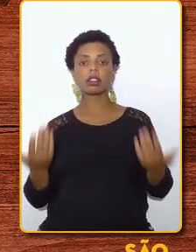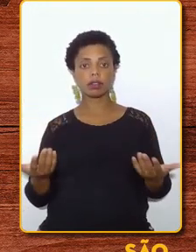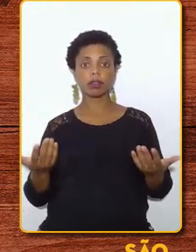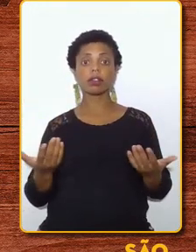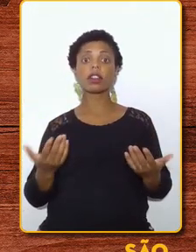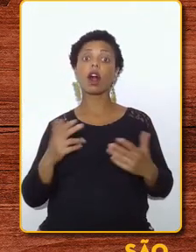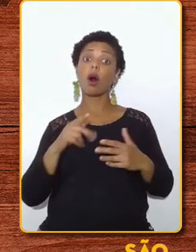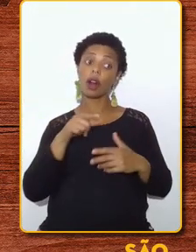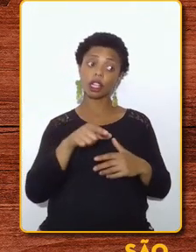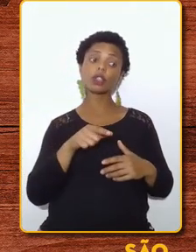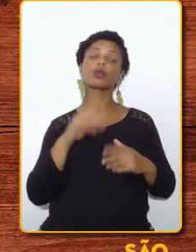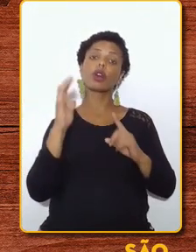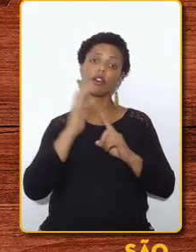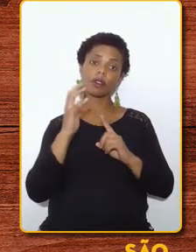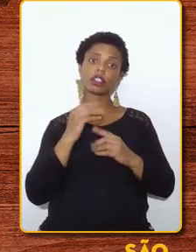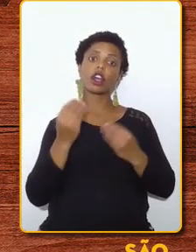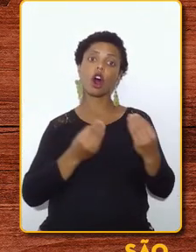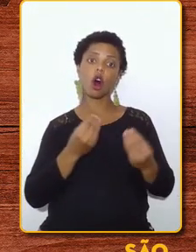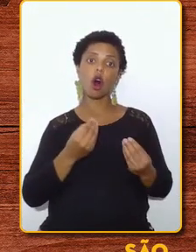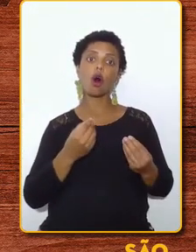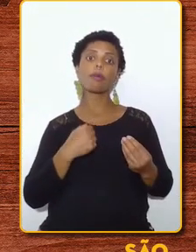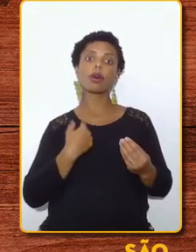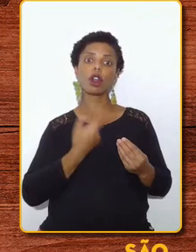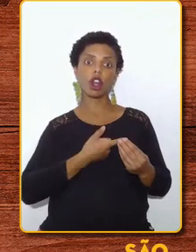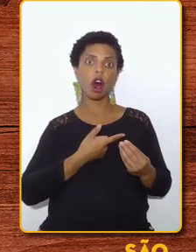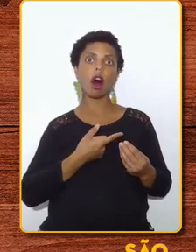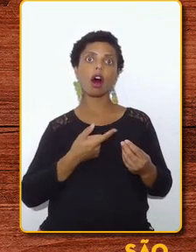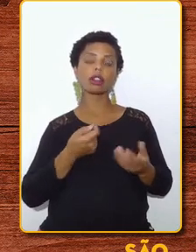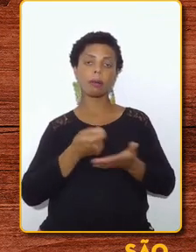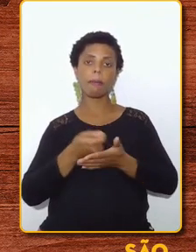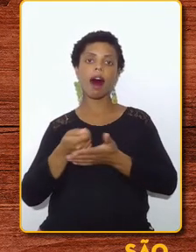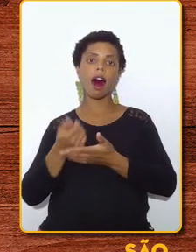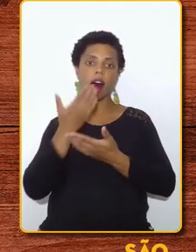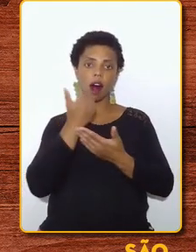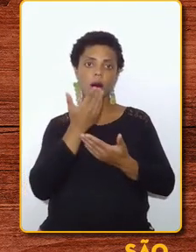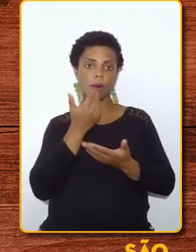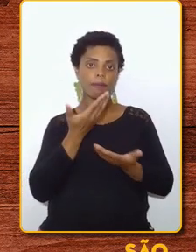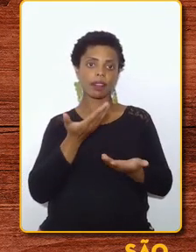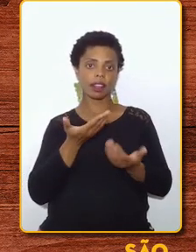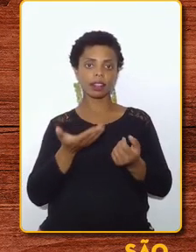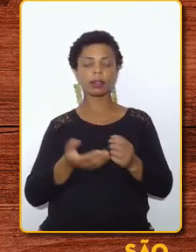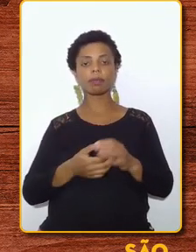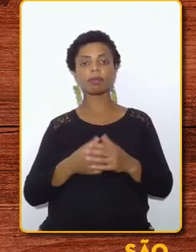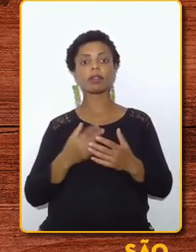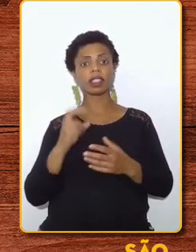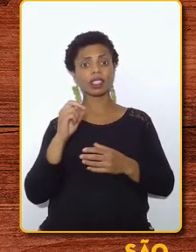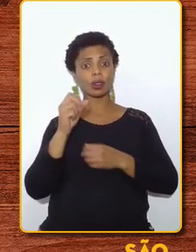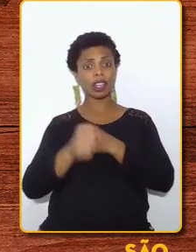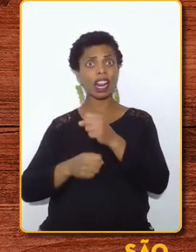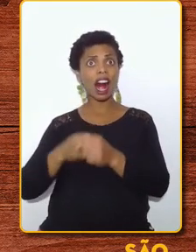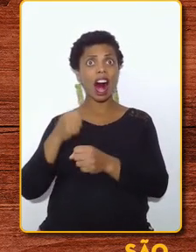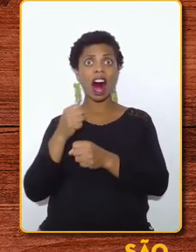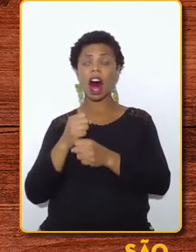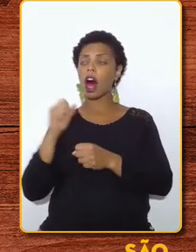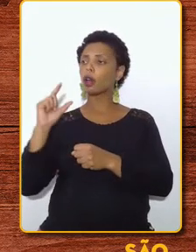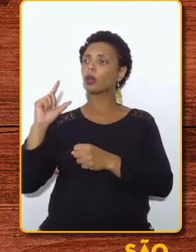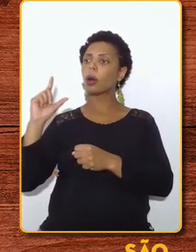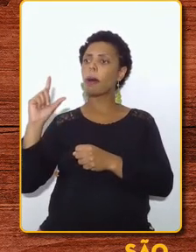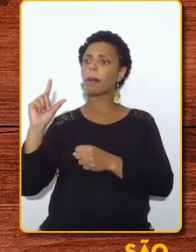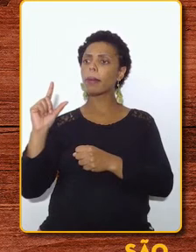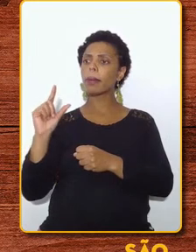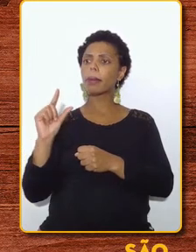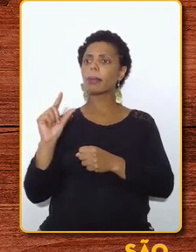básica. Novamente, depois de 50 anos de queda, a cesta básica sobe sistematicamente a partir